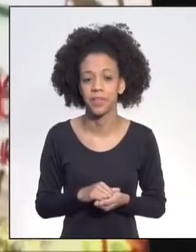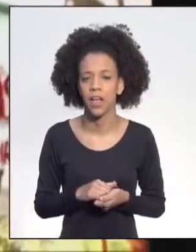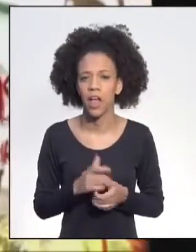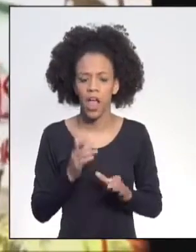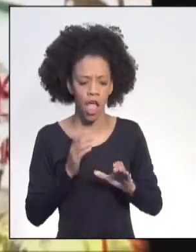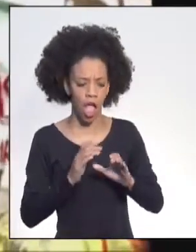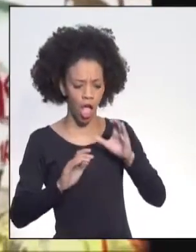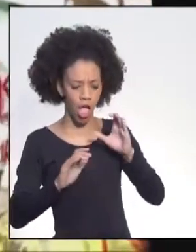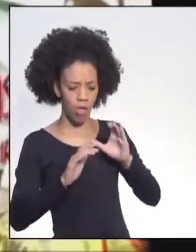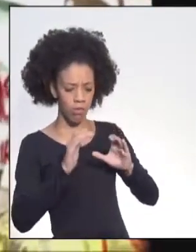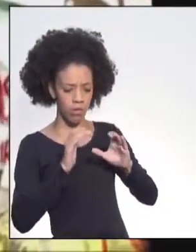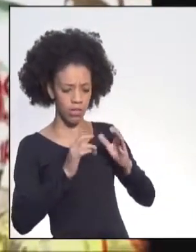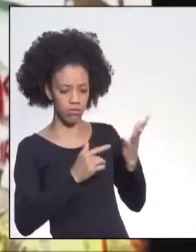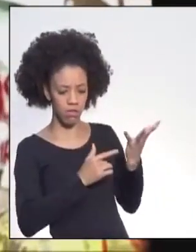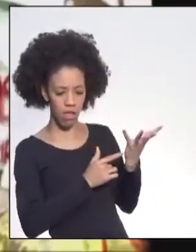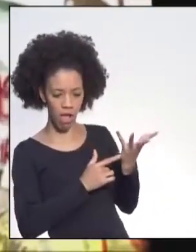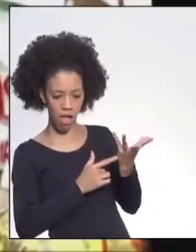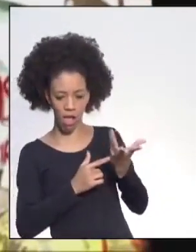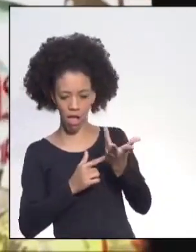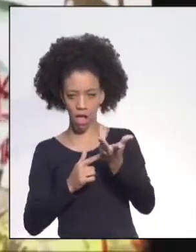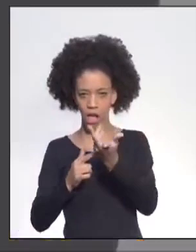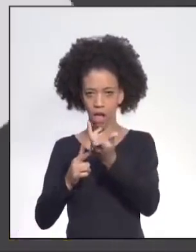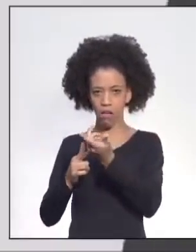Canto à arte elástica.